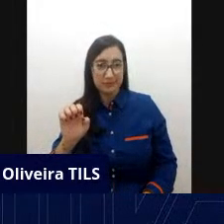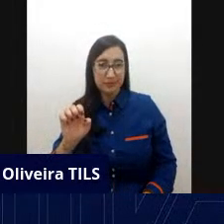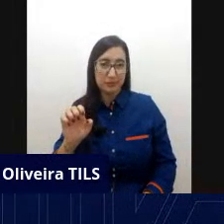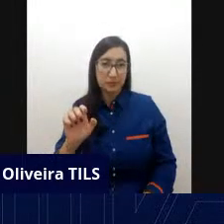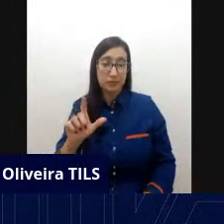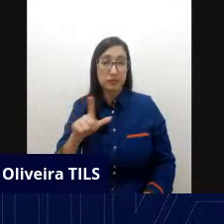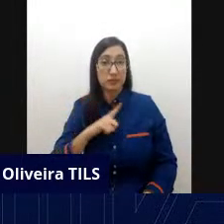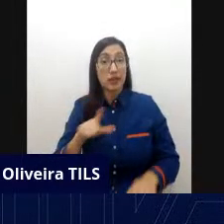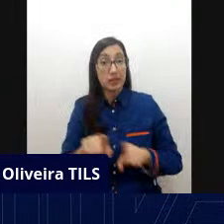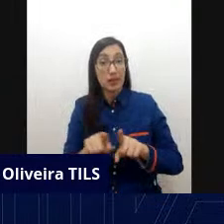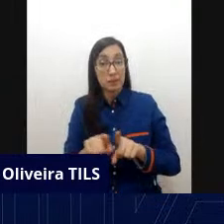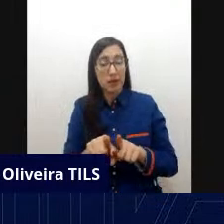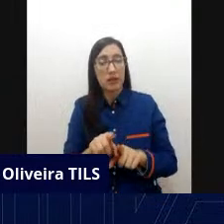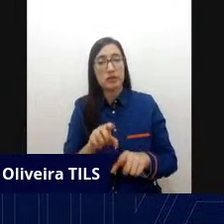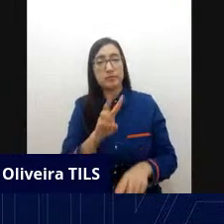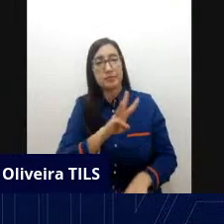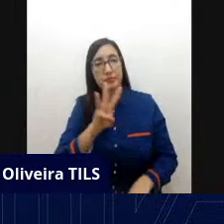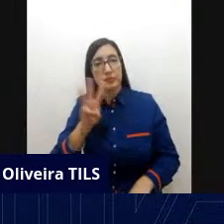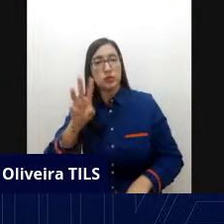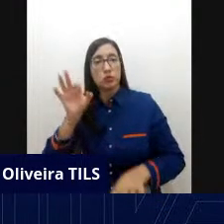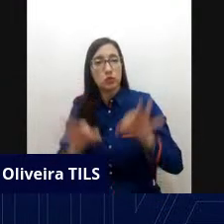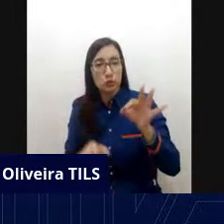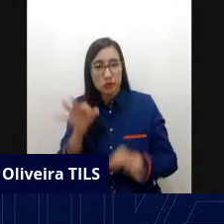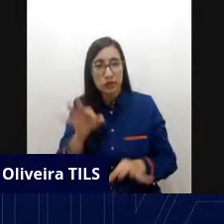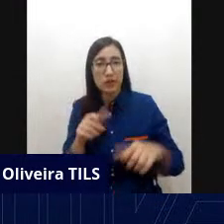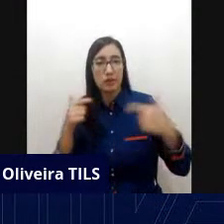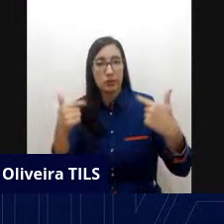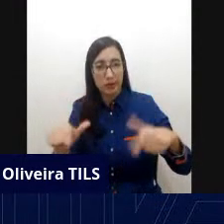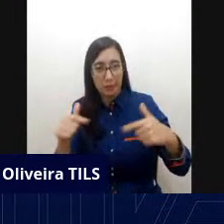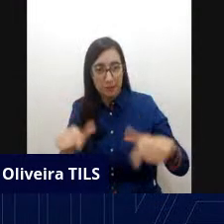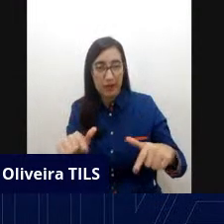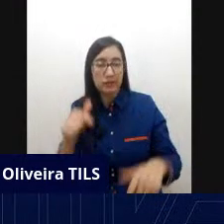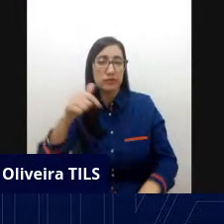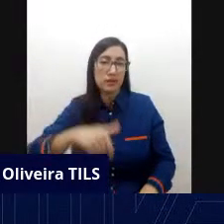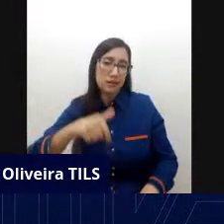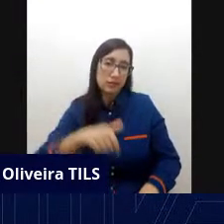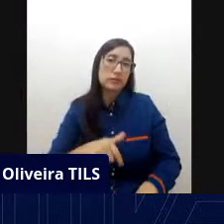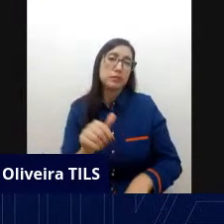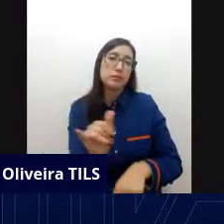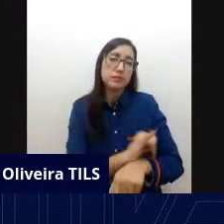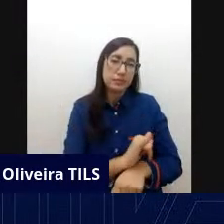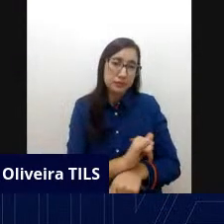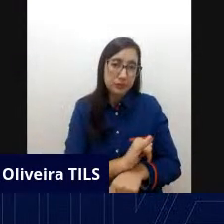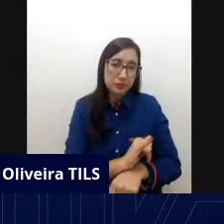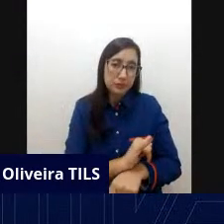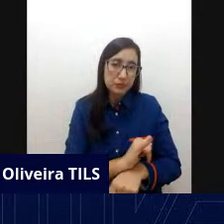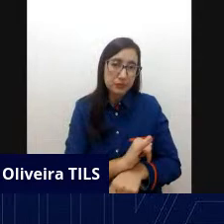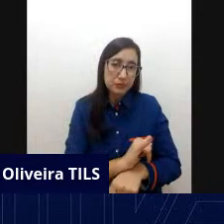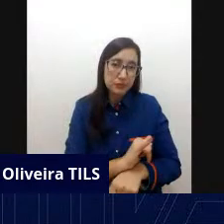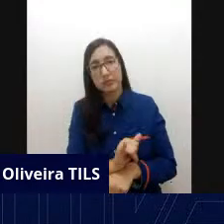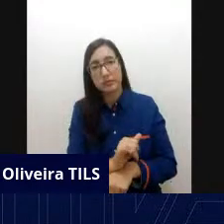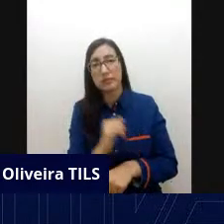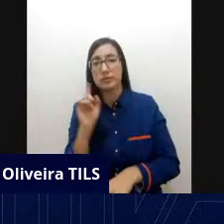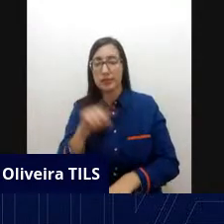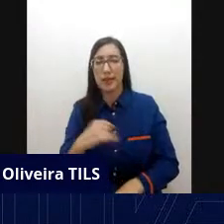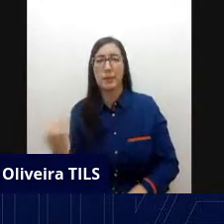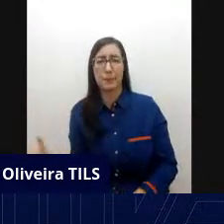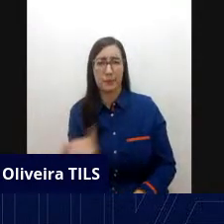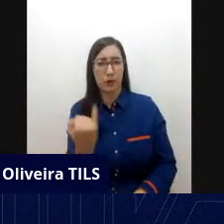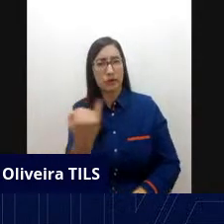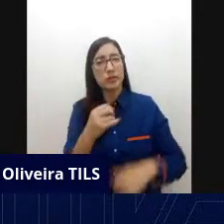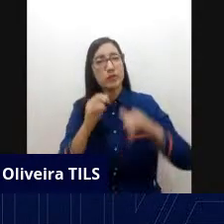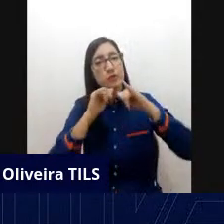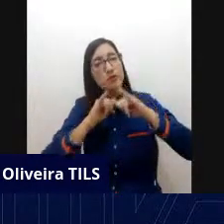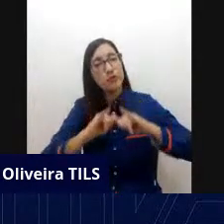no YouTube aqui da Rural. Então a gente vai divulgando esse material e dar essa, como uma campanha mesmo, né? A gente tem